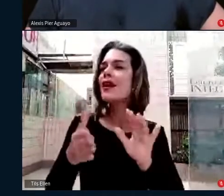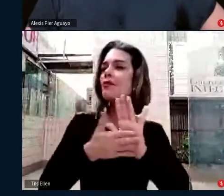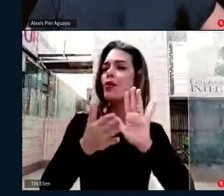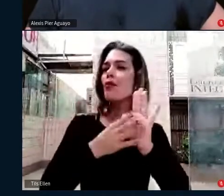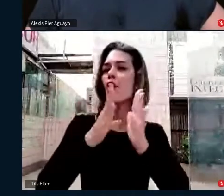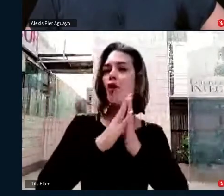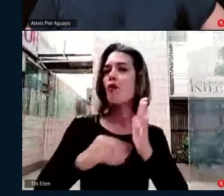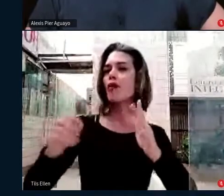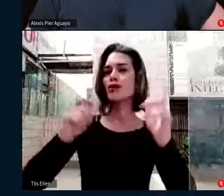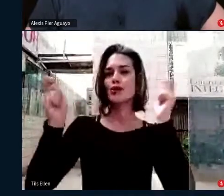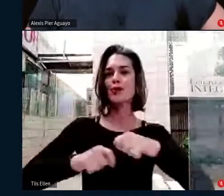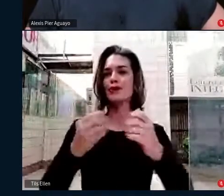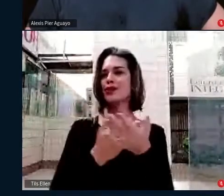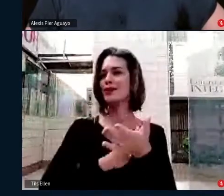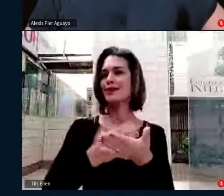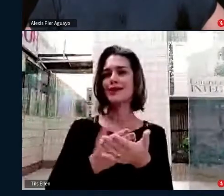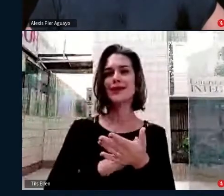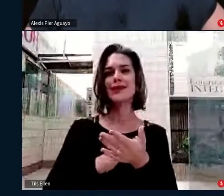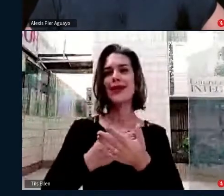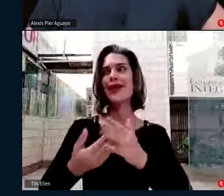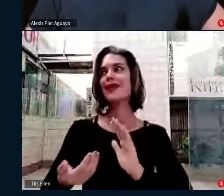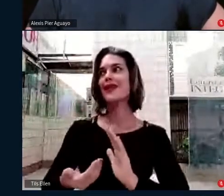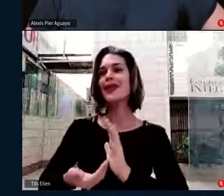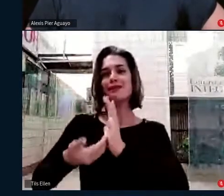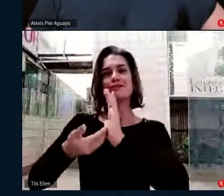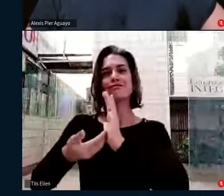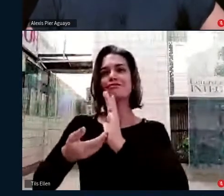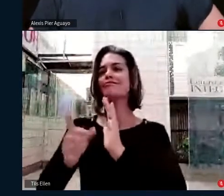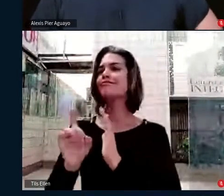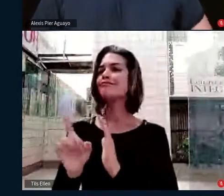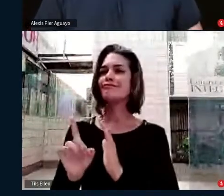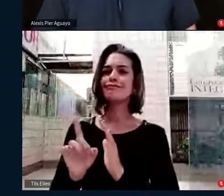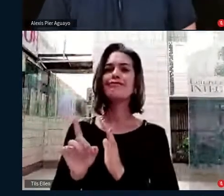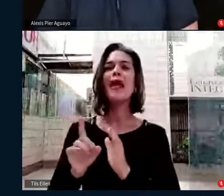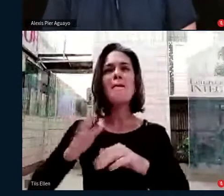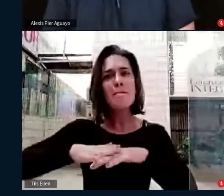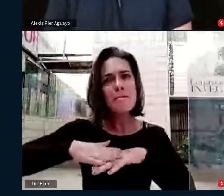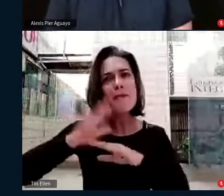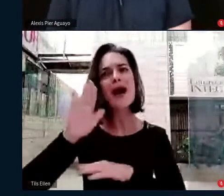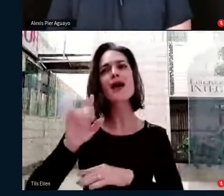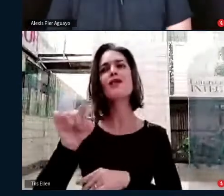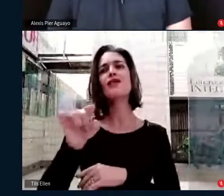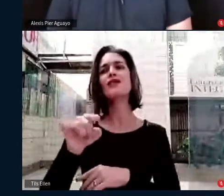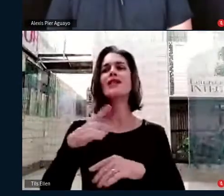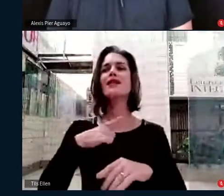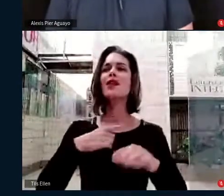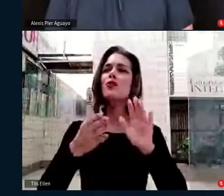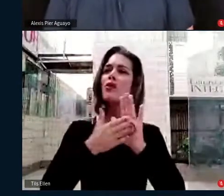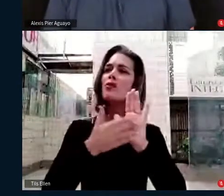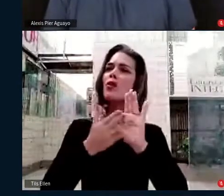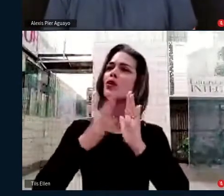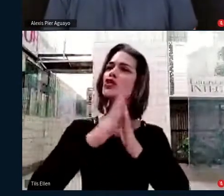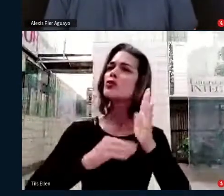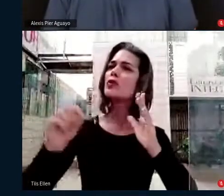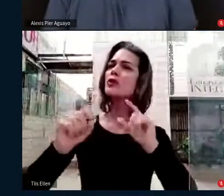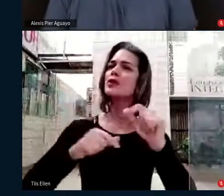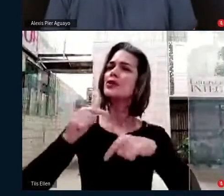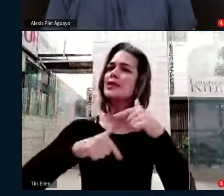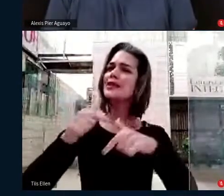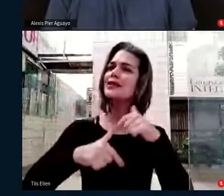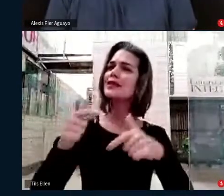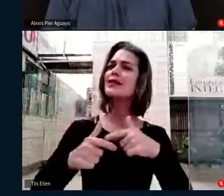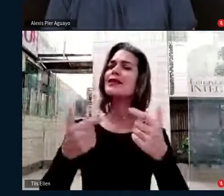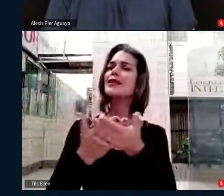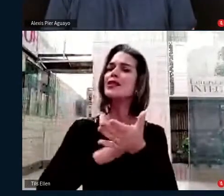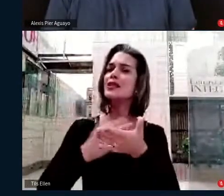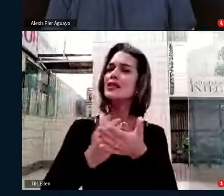de competência para intérpretes da TV Câmara dos Deputados. Eu acho que você propõe um modelo de atuação para